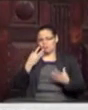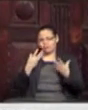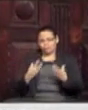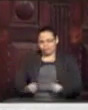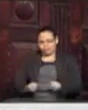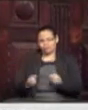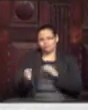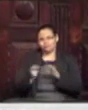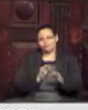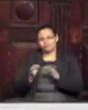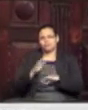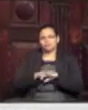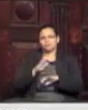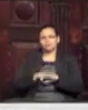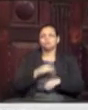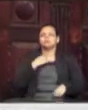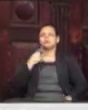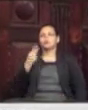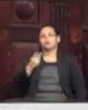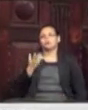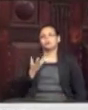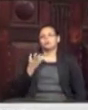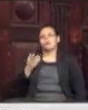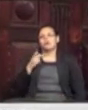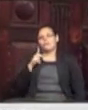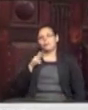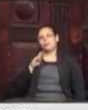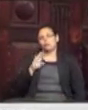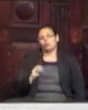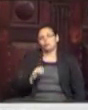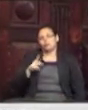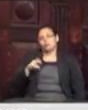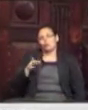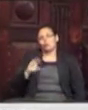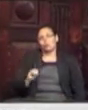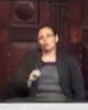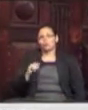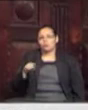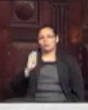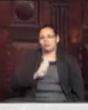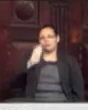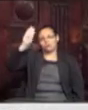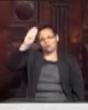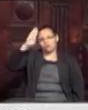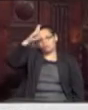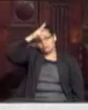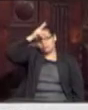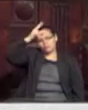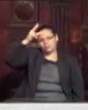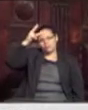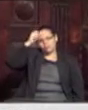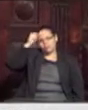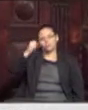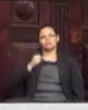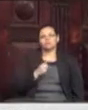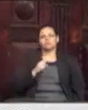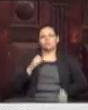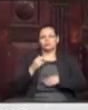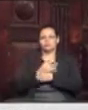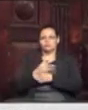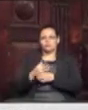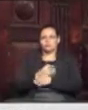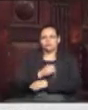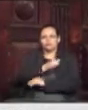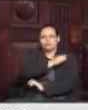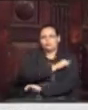como eles querem. O senhor Pedro Paulo, candidato à prefeitura da cidade do Rio de Janeiro,